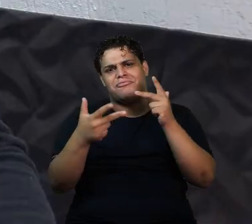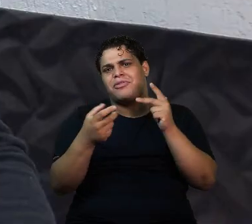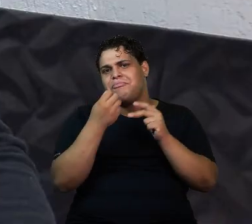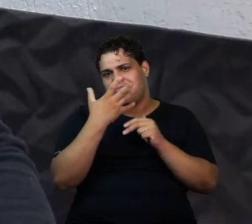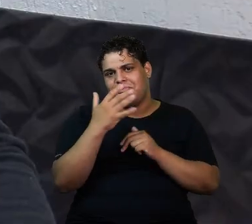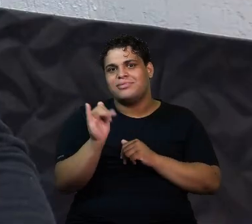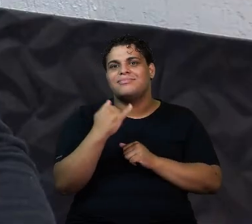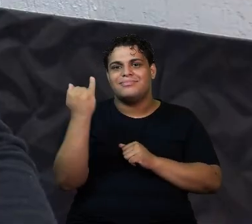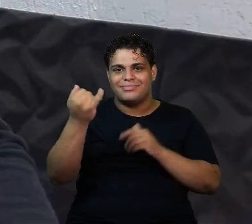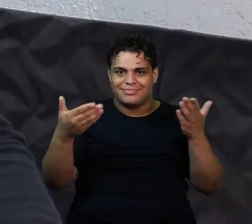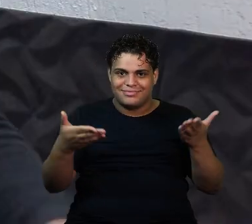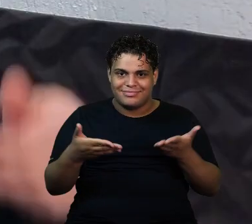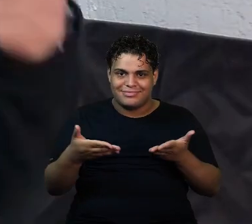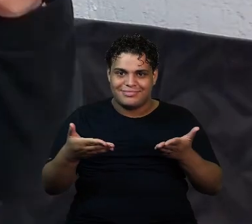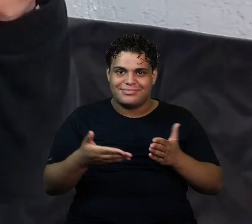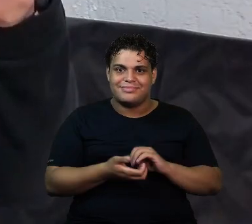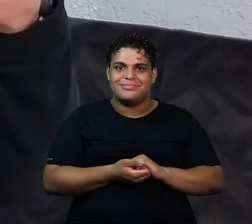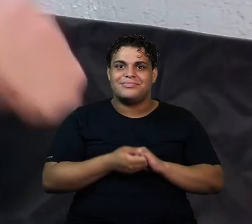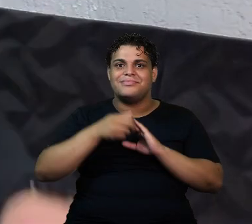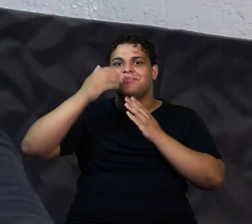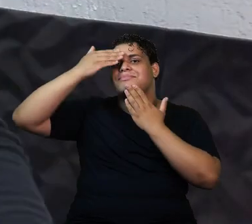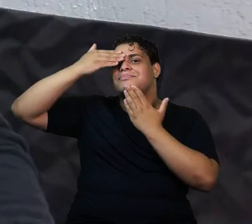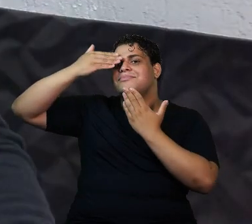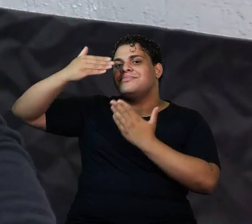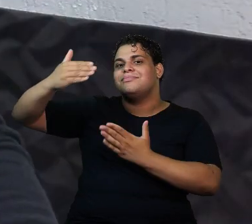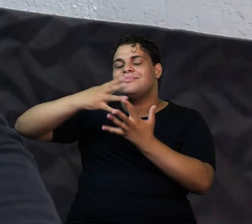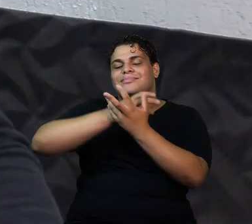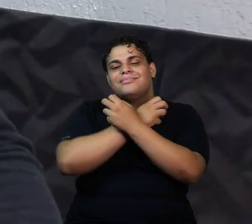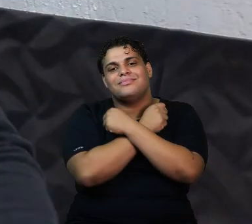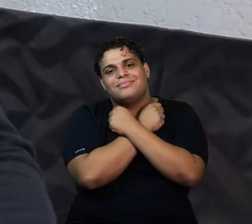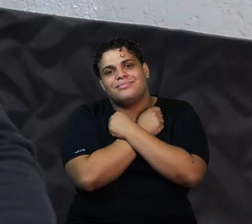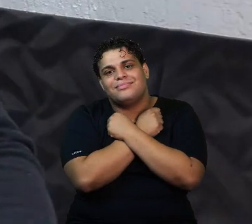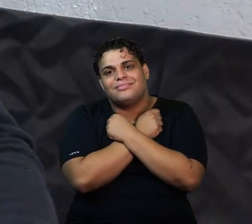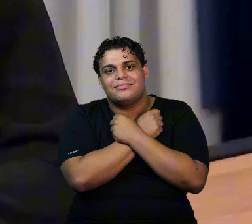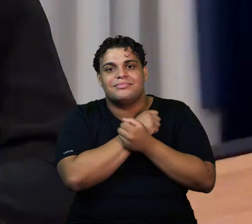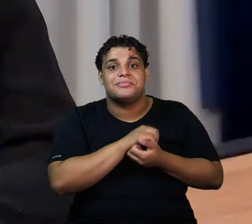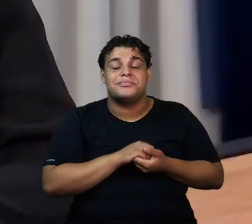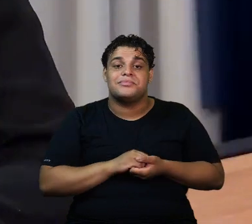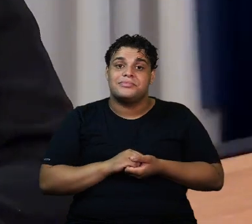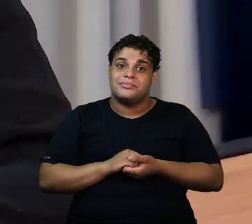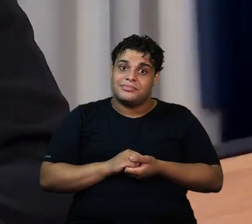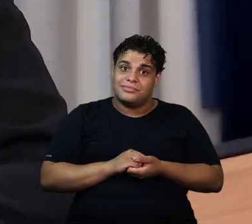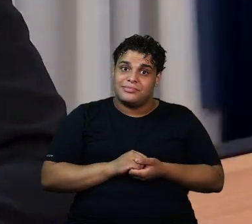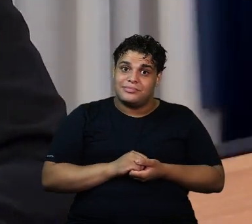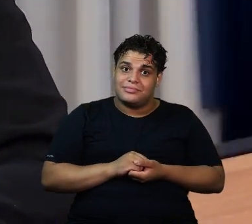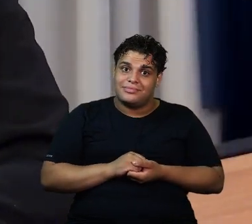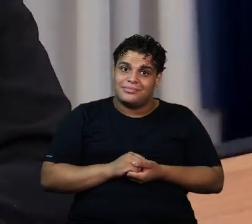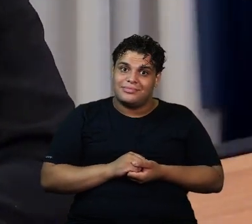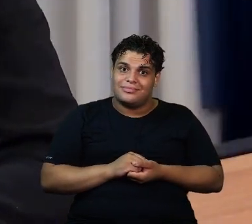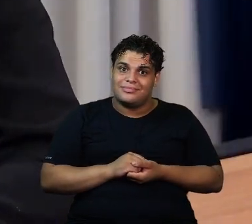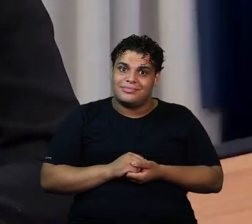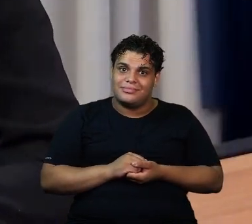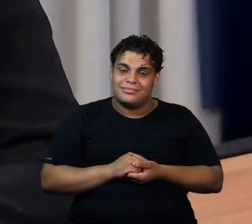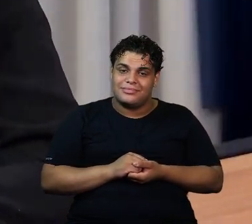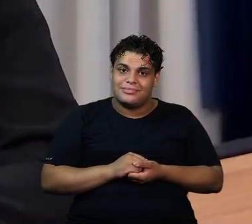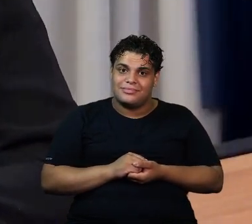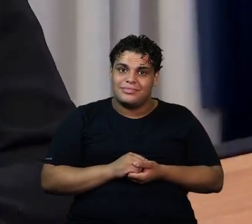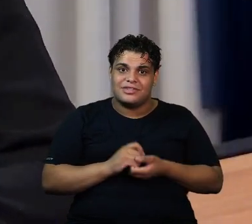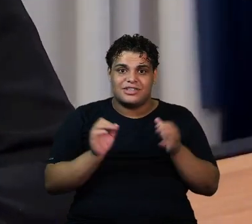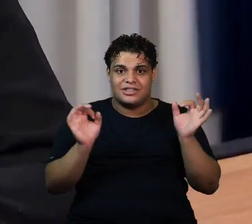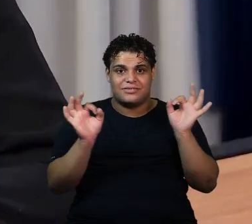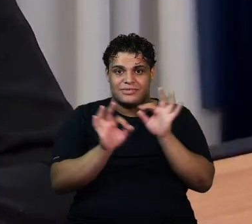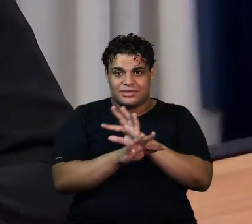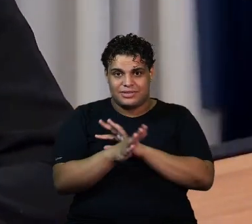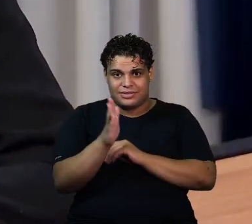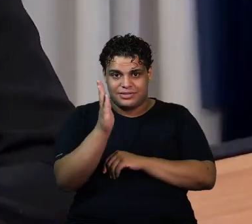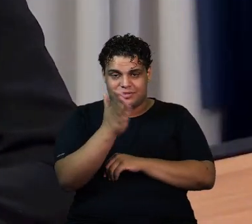boas e importantes aqui hoje. Então, obrigado aí e um abraço. Pois é, pessoal. Então, para a gente já finalizando,